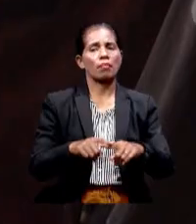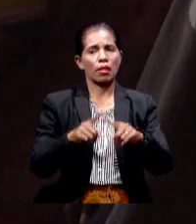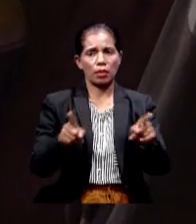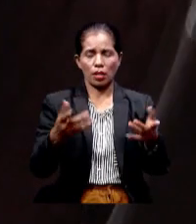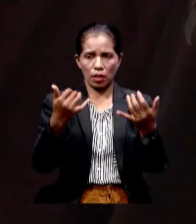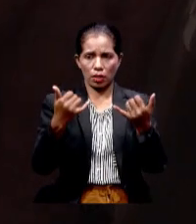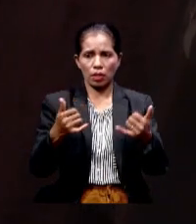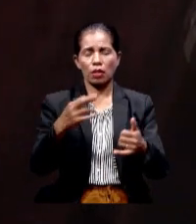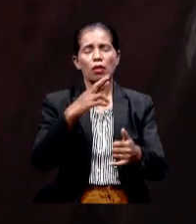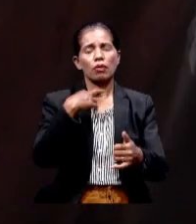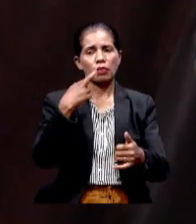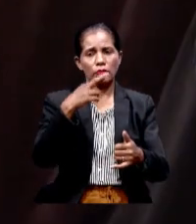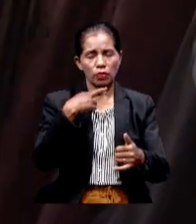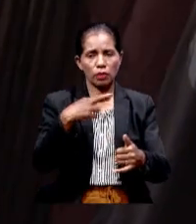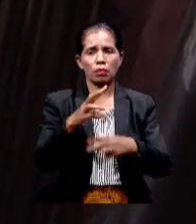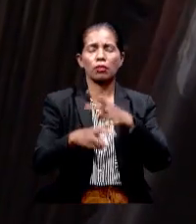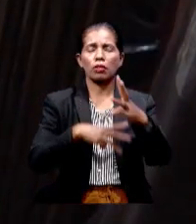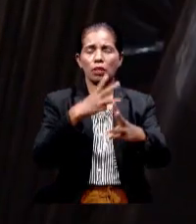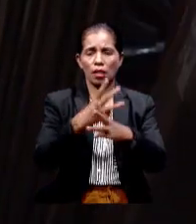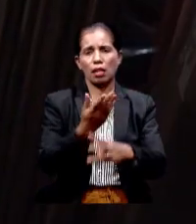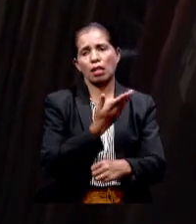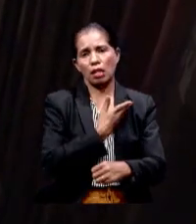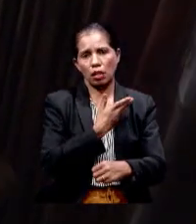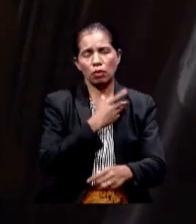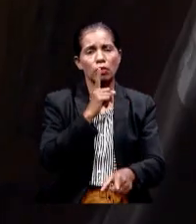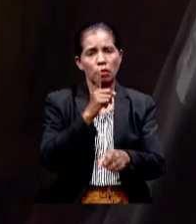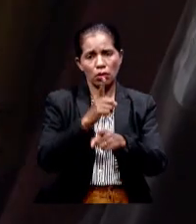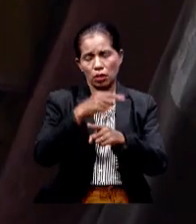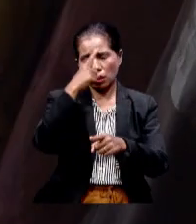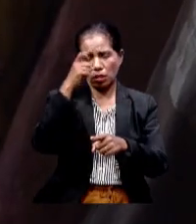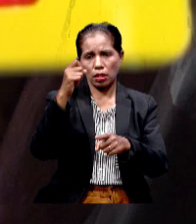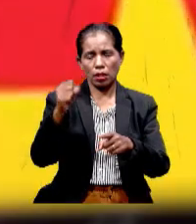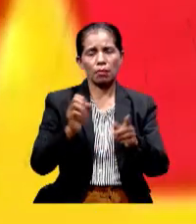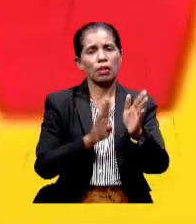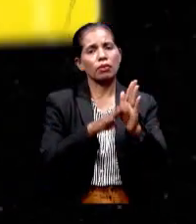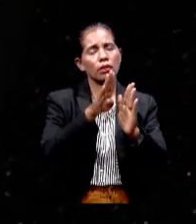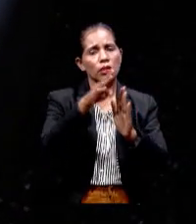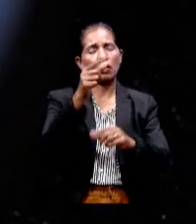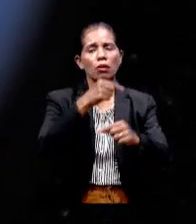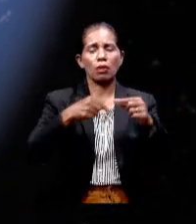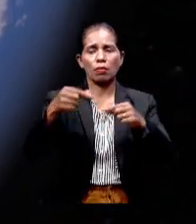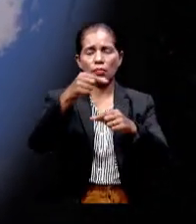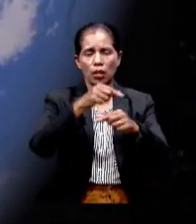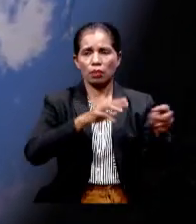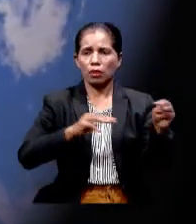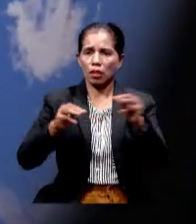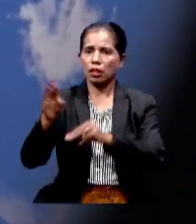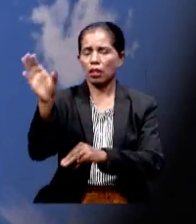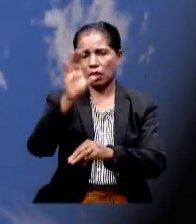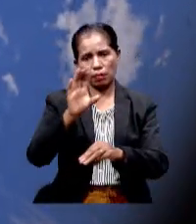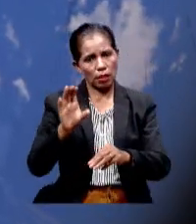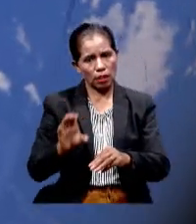um falling force mundial sai macas, também iha inflação global no mudança climática, também